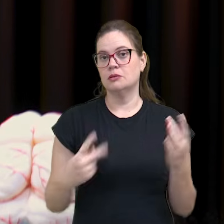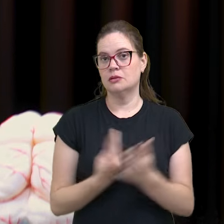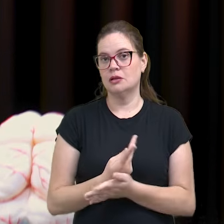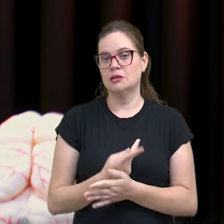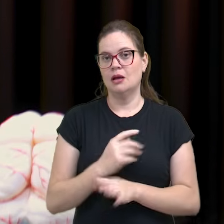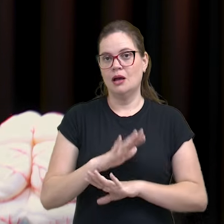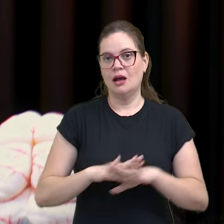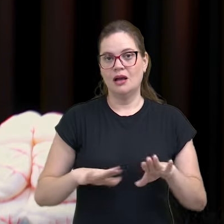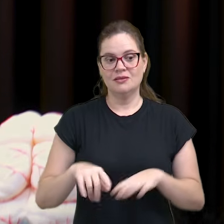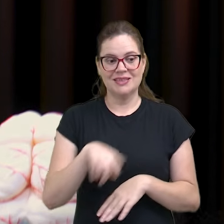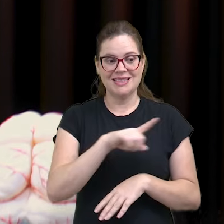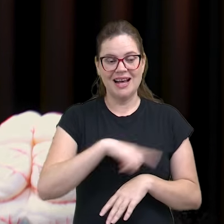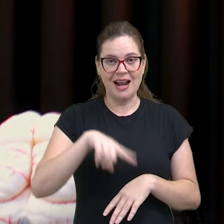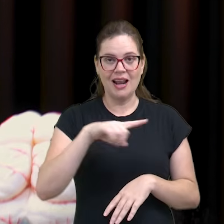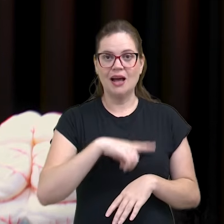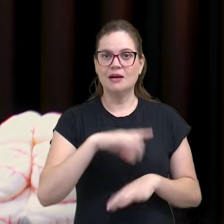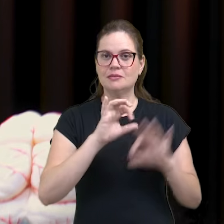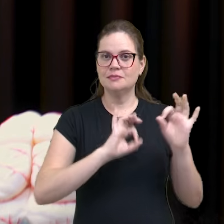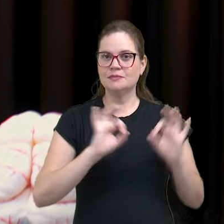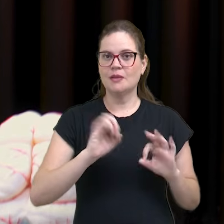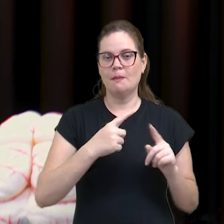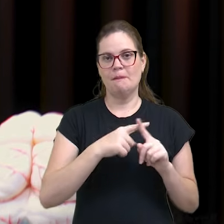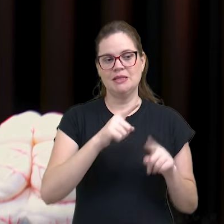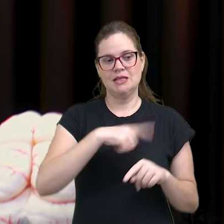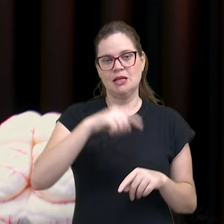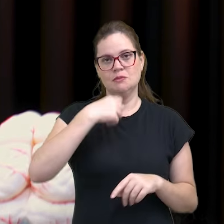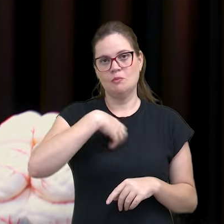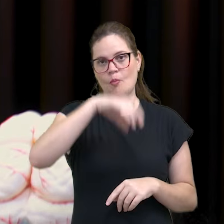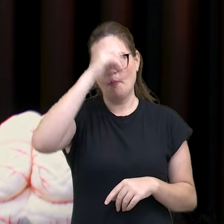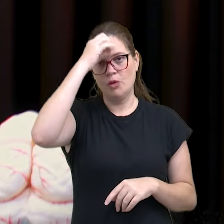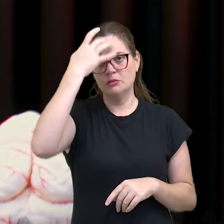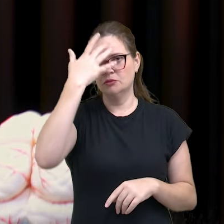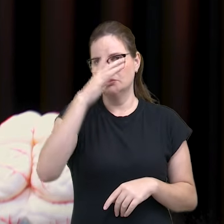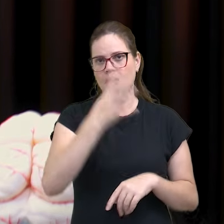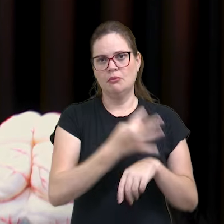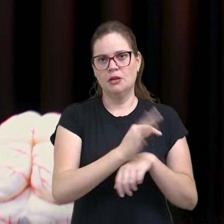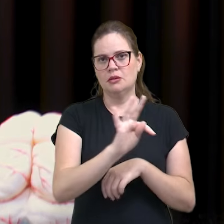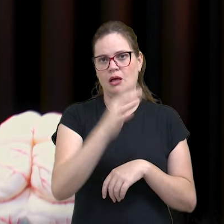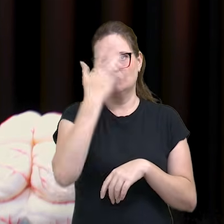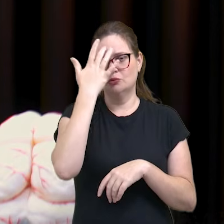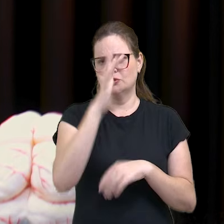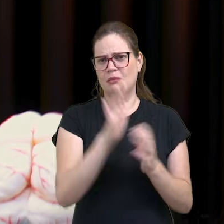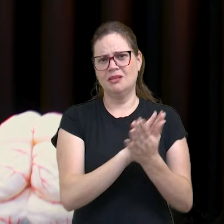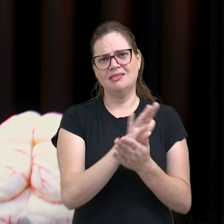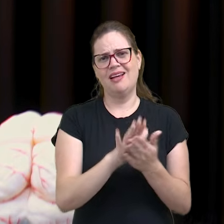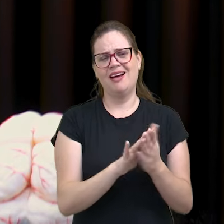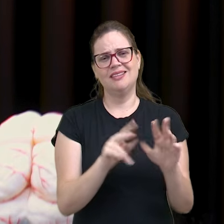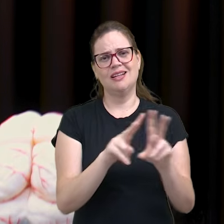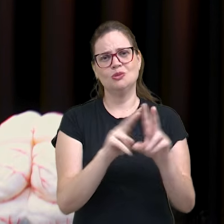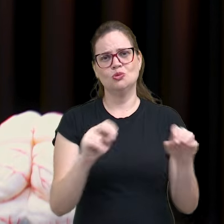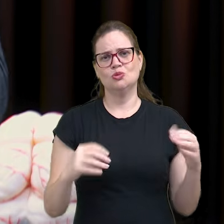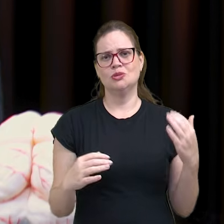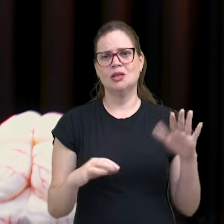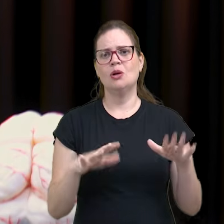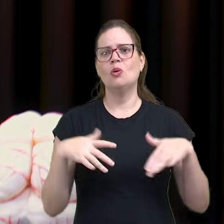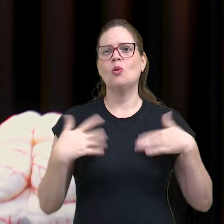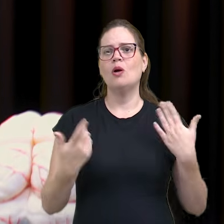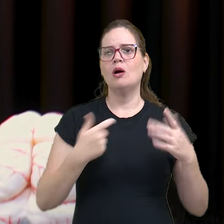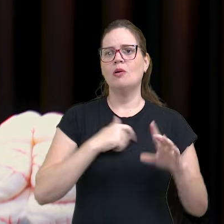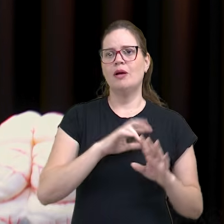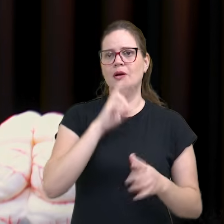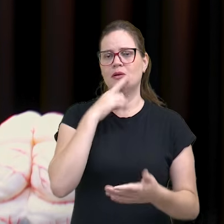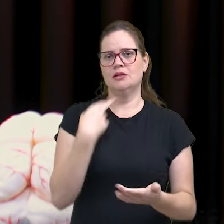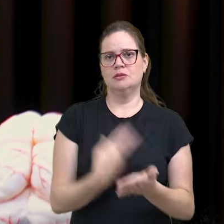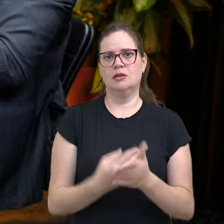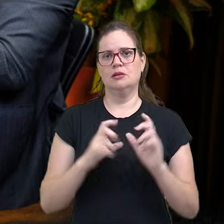conhecimento técnico, científico, de qual efeito que isso pode gerar no comportamento da